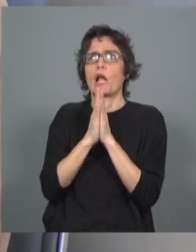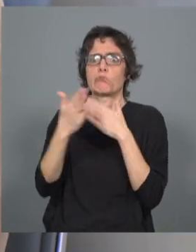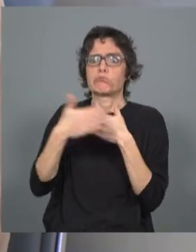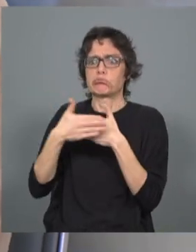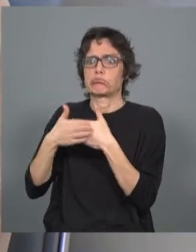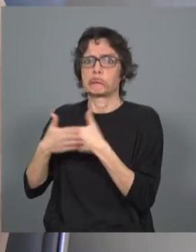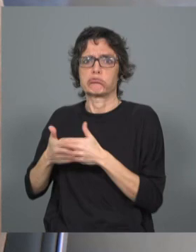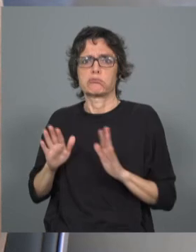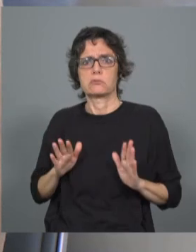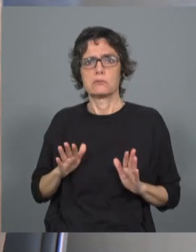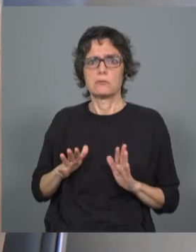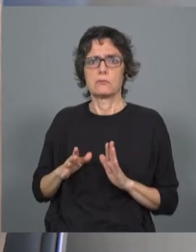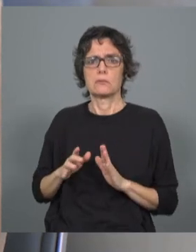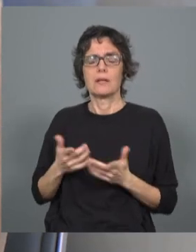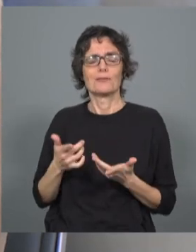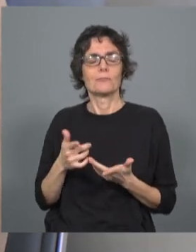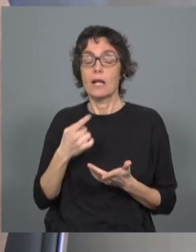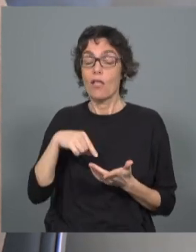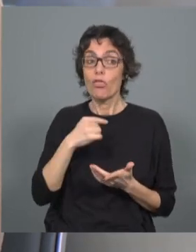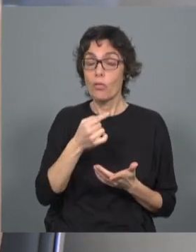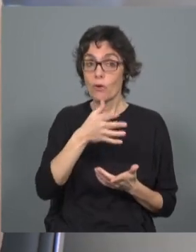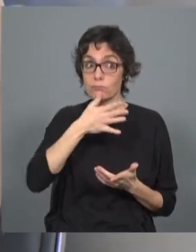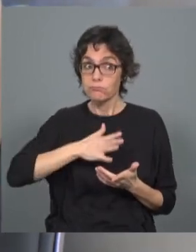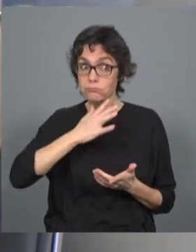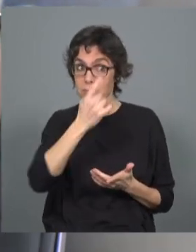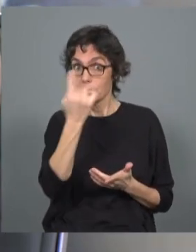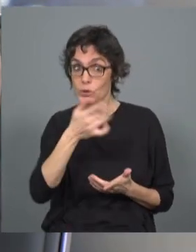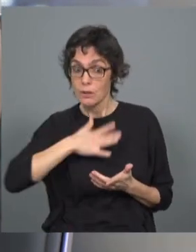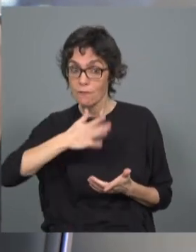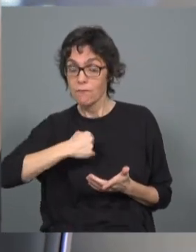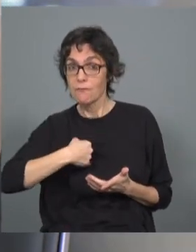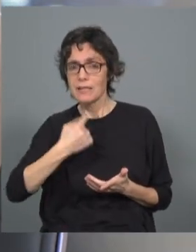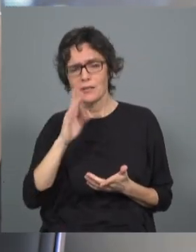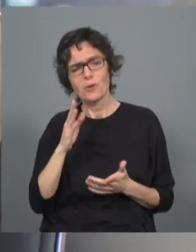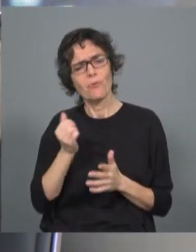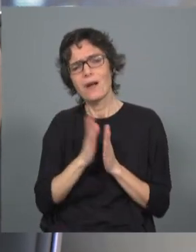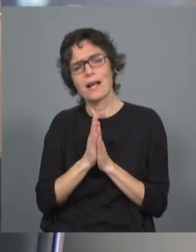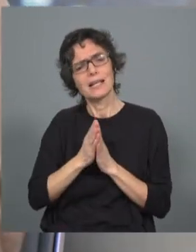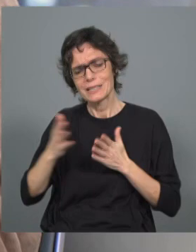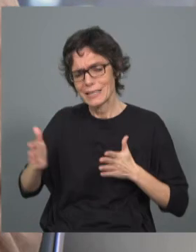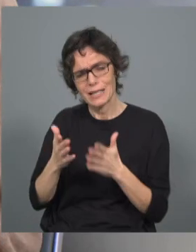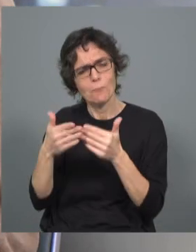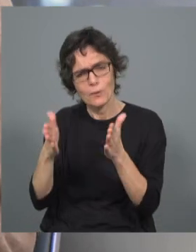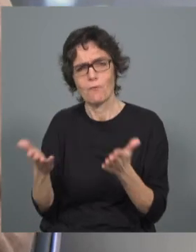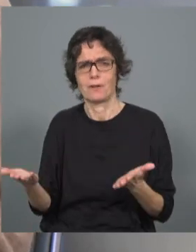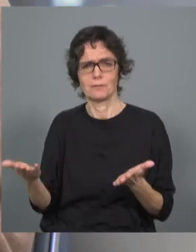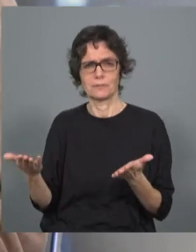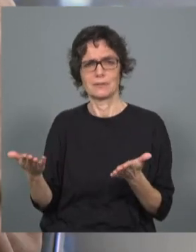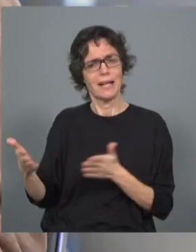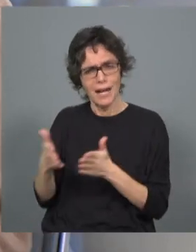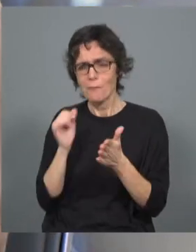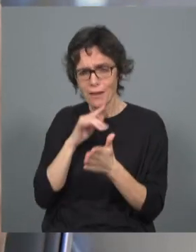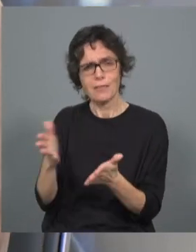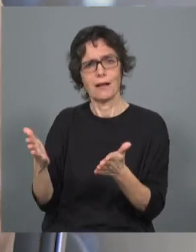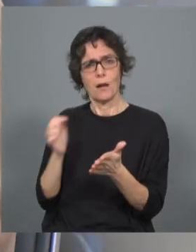foi dito que, claro que há caminho na igreja e pronto, temos aqui uma irregularidade grave, mas há caminho para fazer